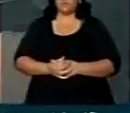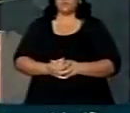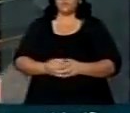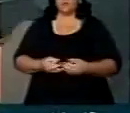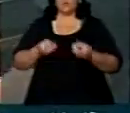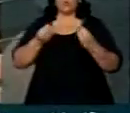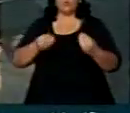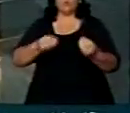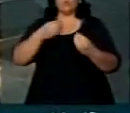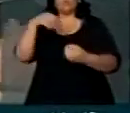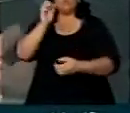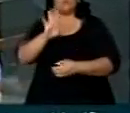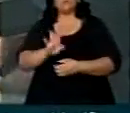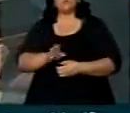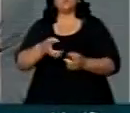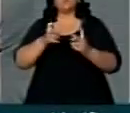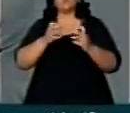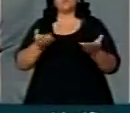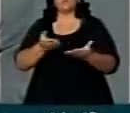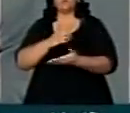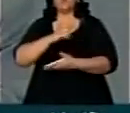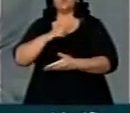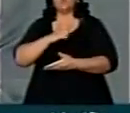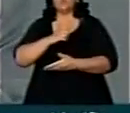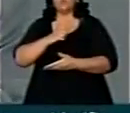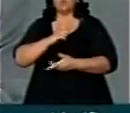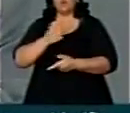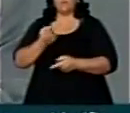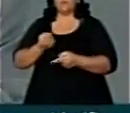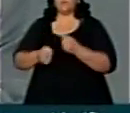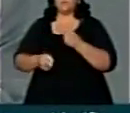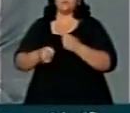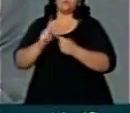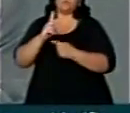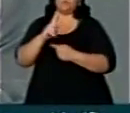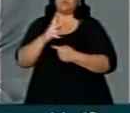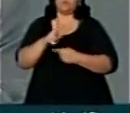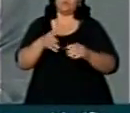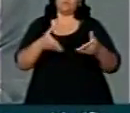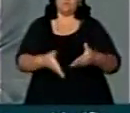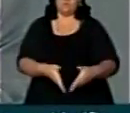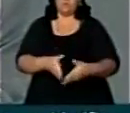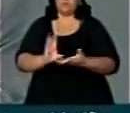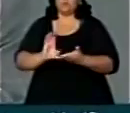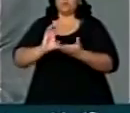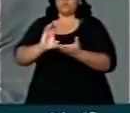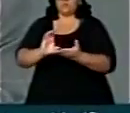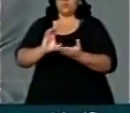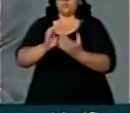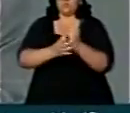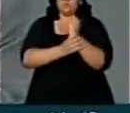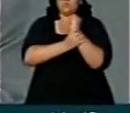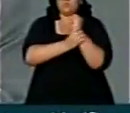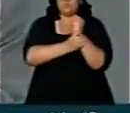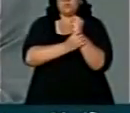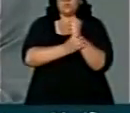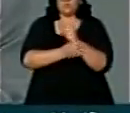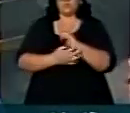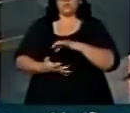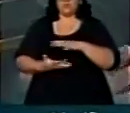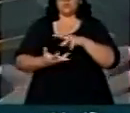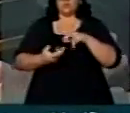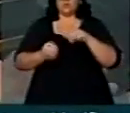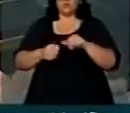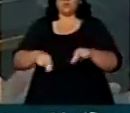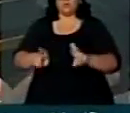como é que o Brasil está vendo hoje aquela sofreguidão de participar do Conselho de Segurança da ONU? É meta principal, já não é